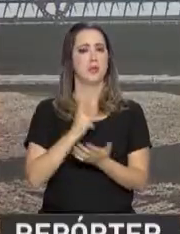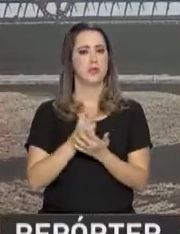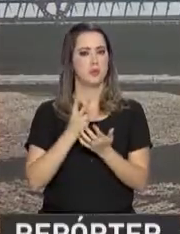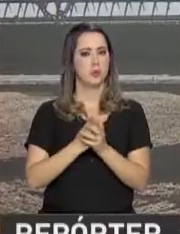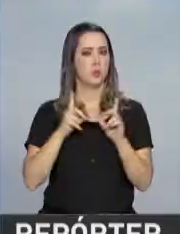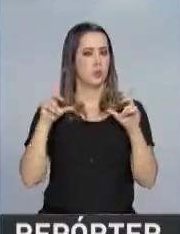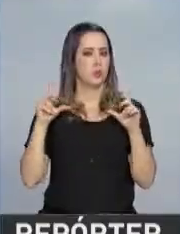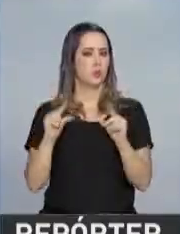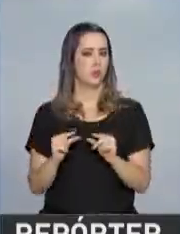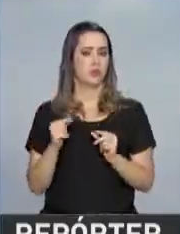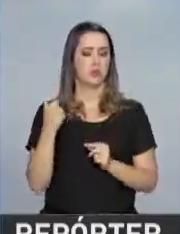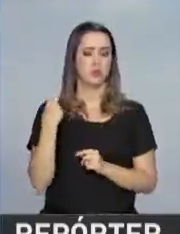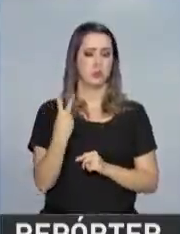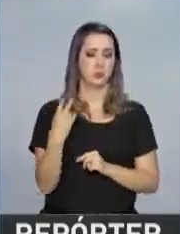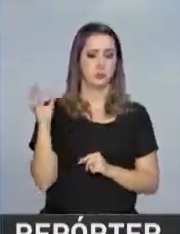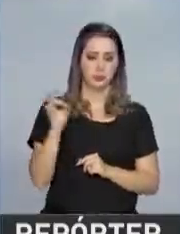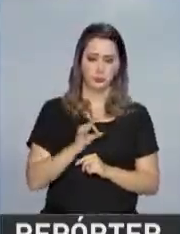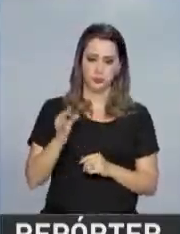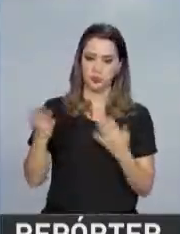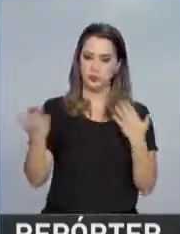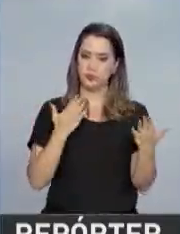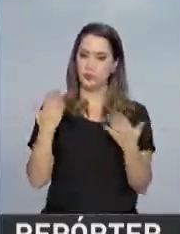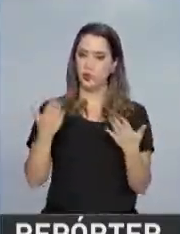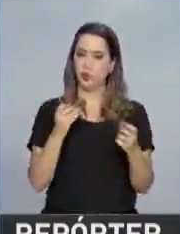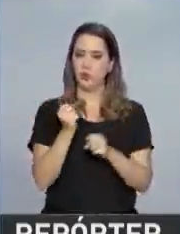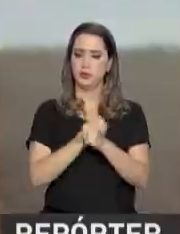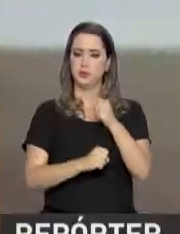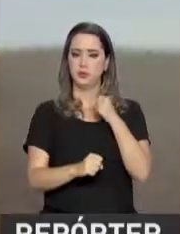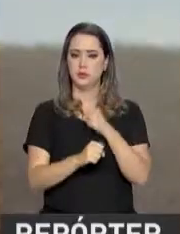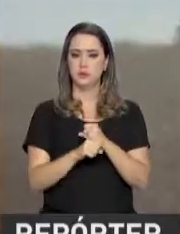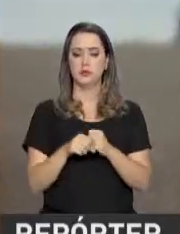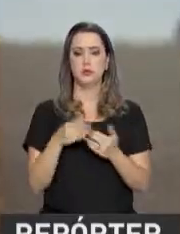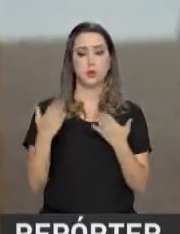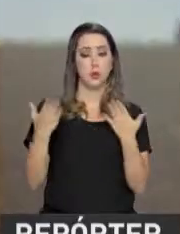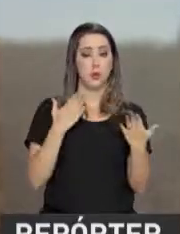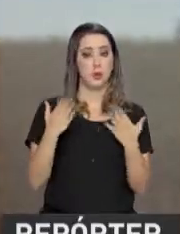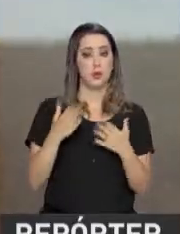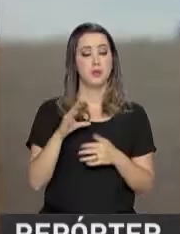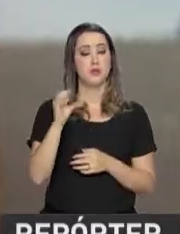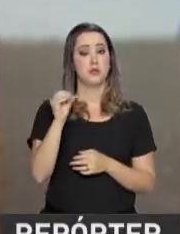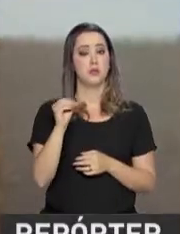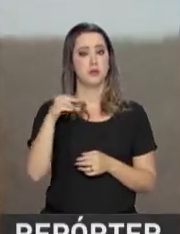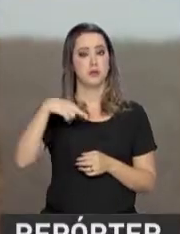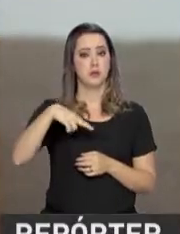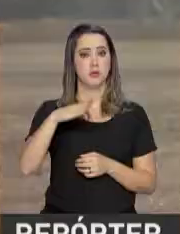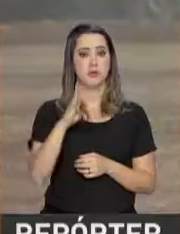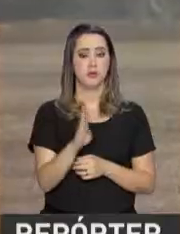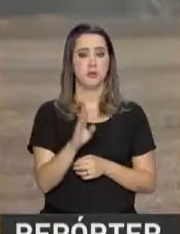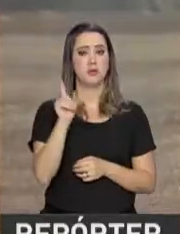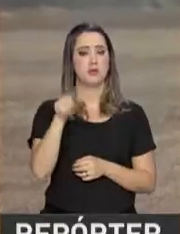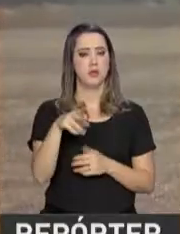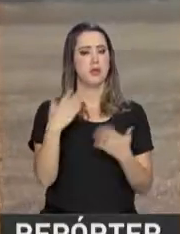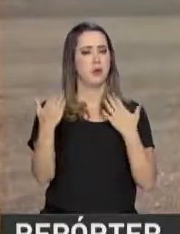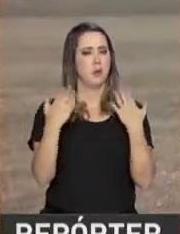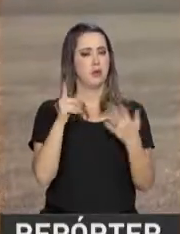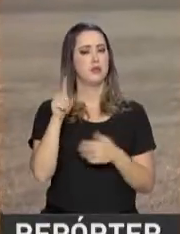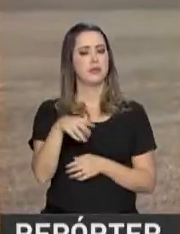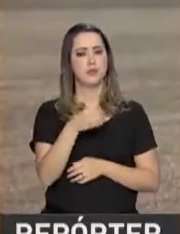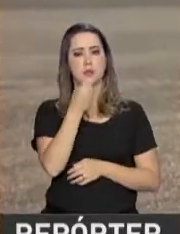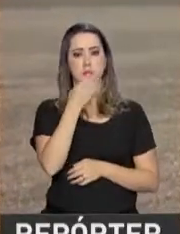uma redução de quase 2% em relação à safra anterior a avaliação da companhia nacional de abastecimento é que o balanço é positivo